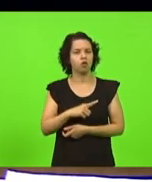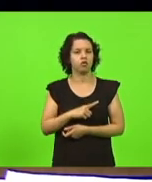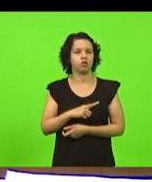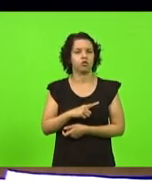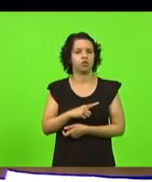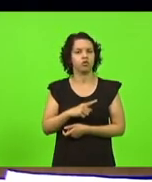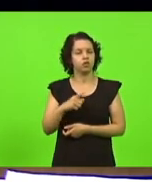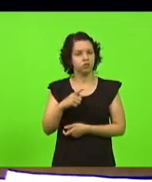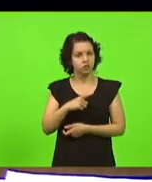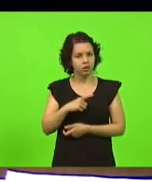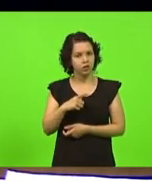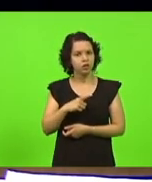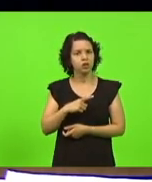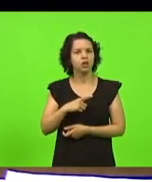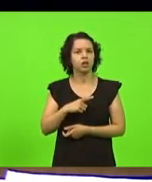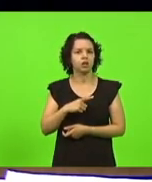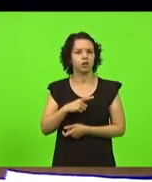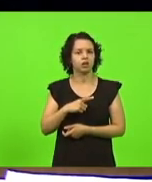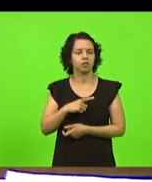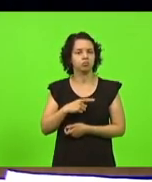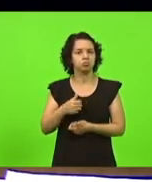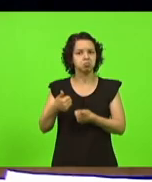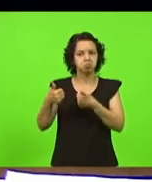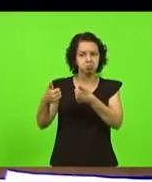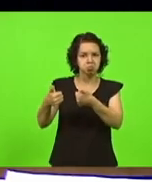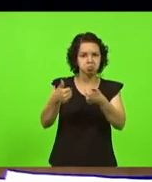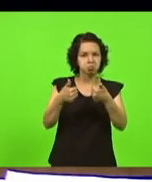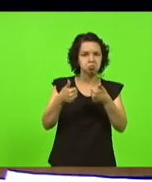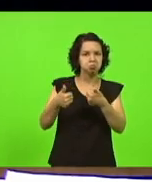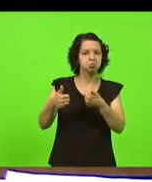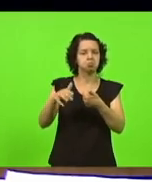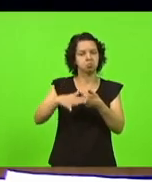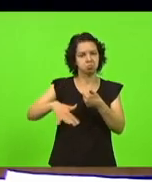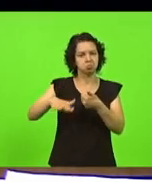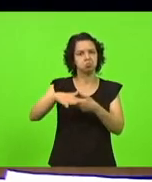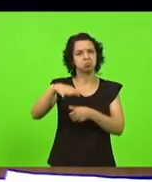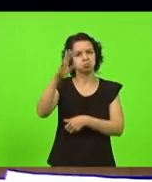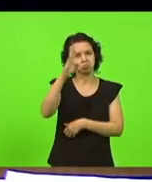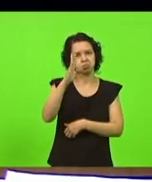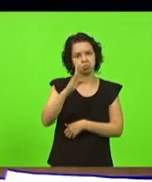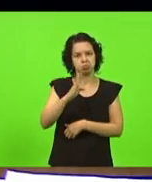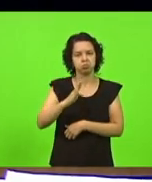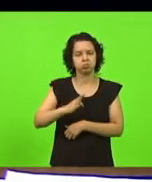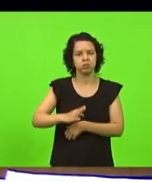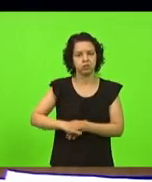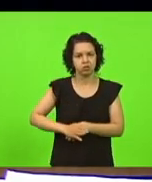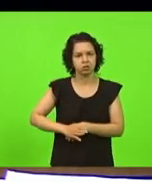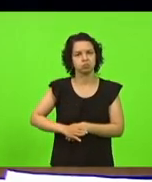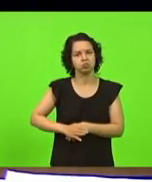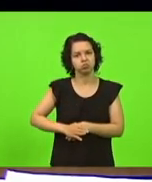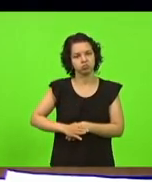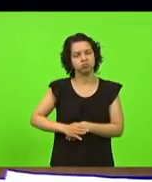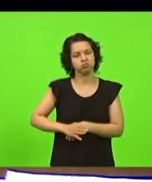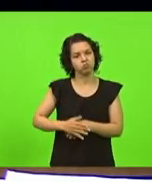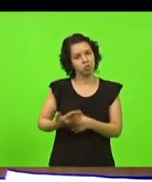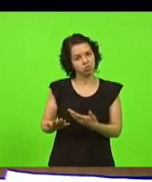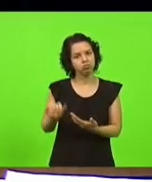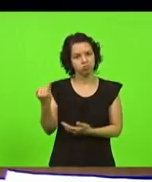de resultados acima da média no Brasil. Então, a importância é indiscutível do